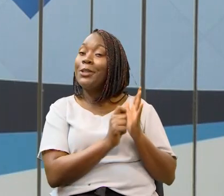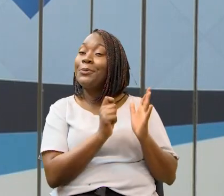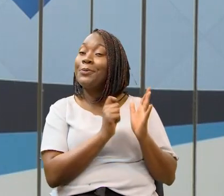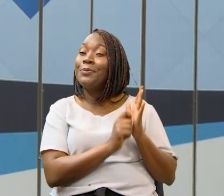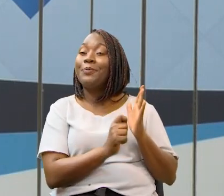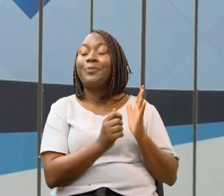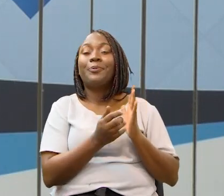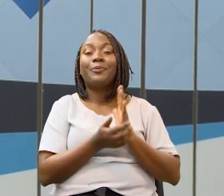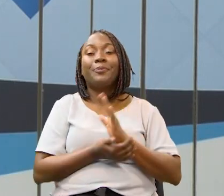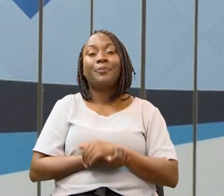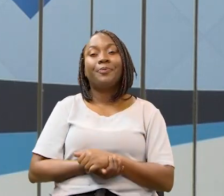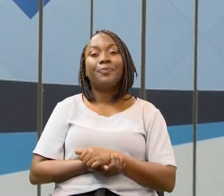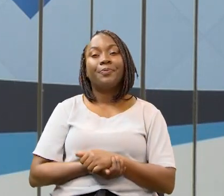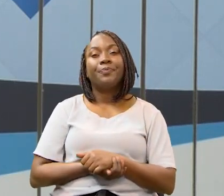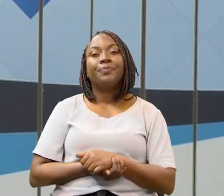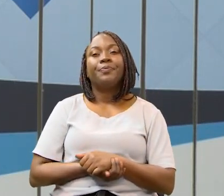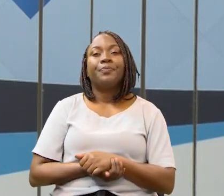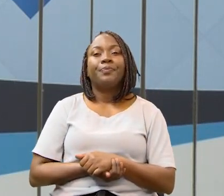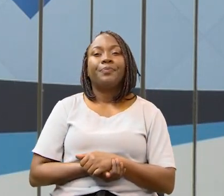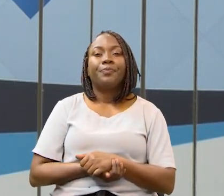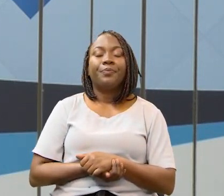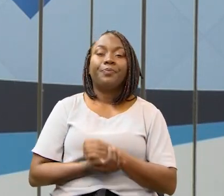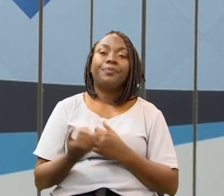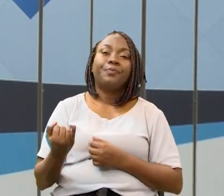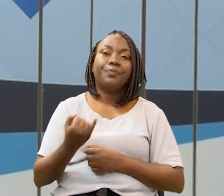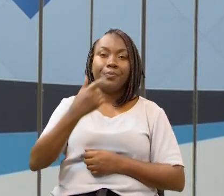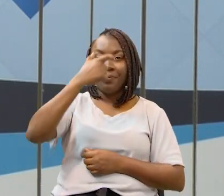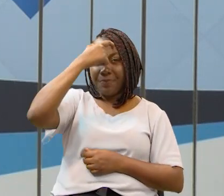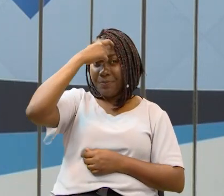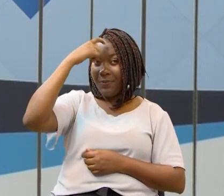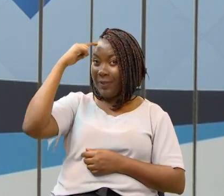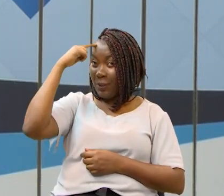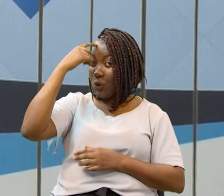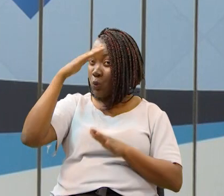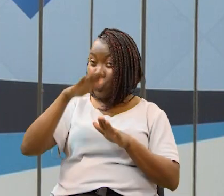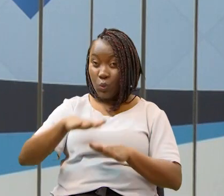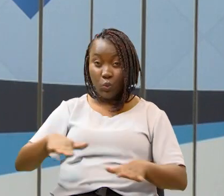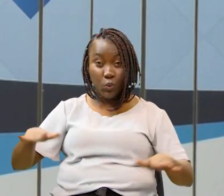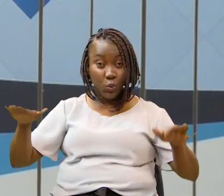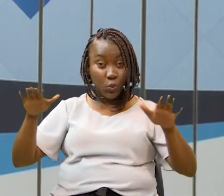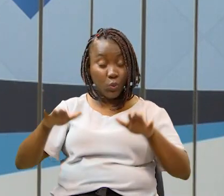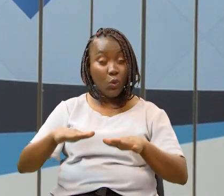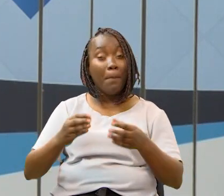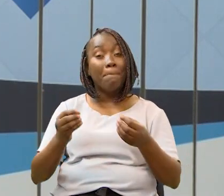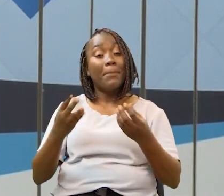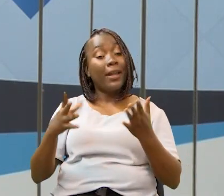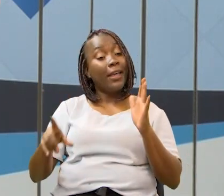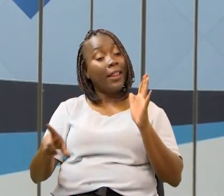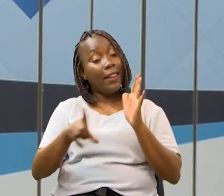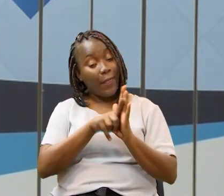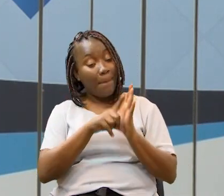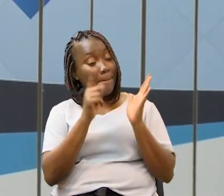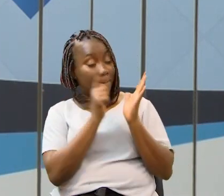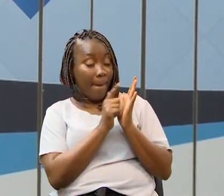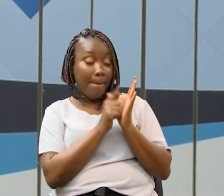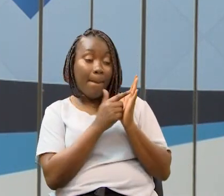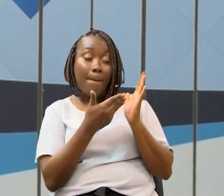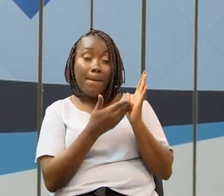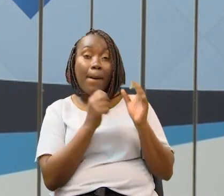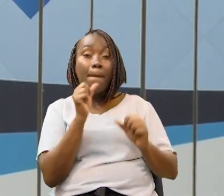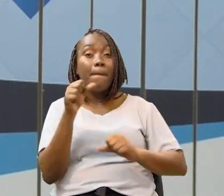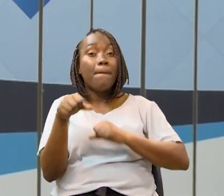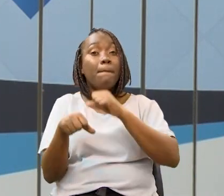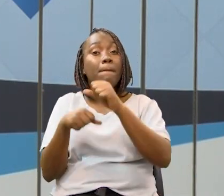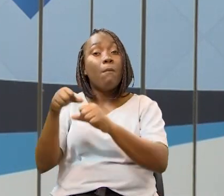Então, que tenhamos consciência no todo, para que a lei esteja no papel, mas que